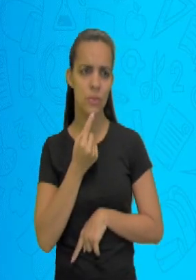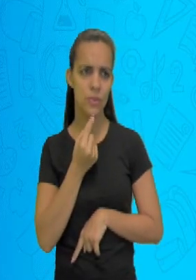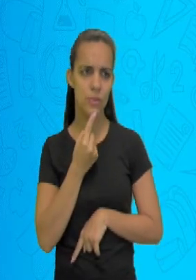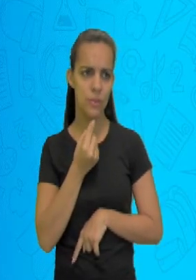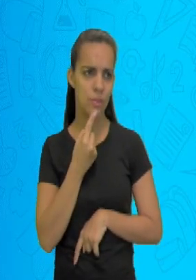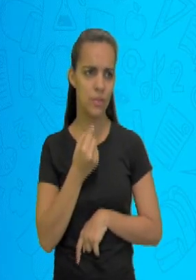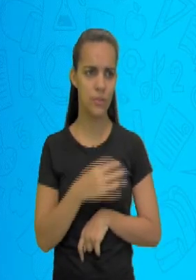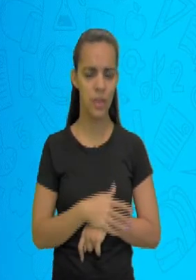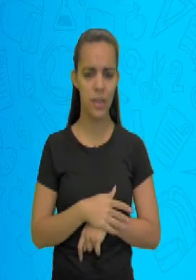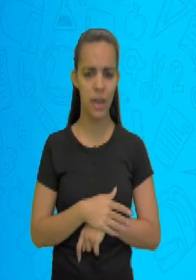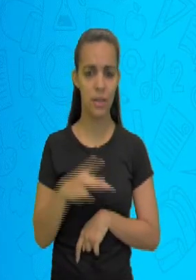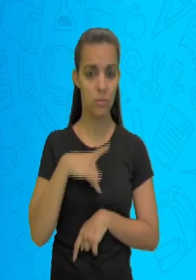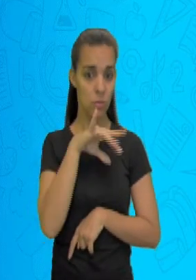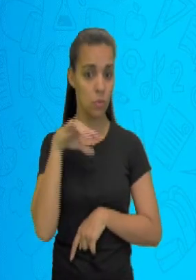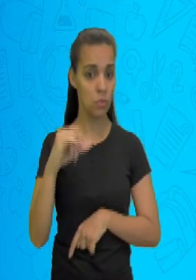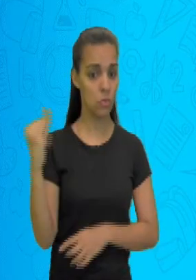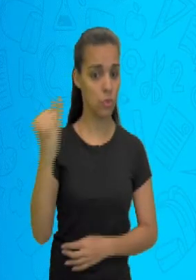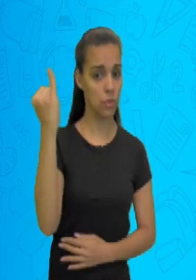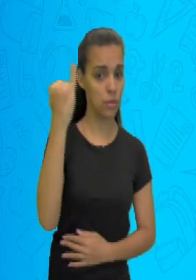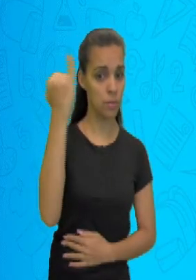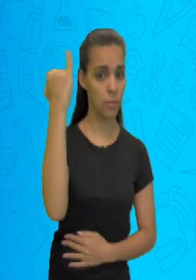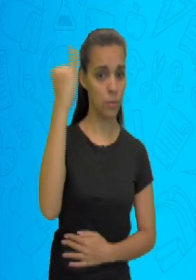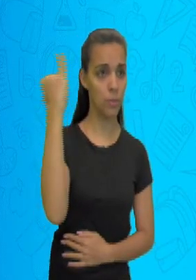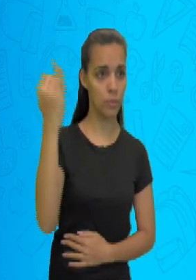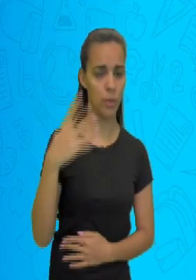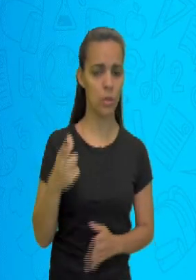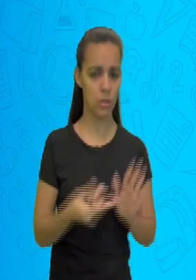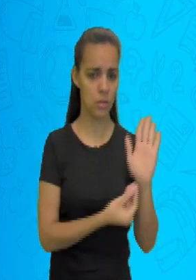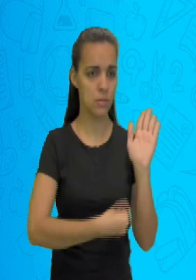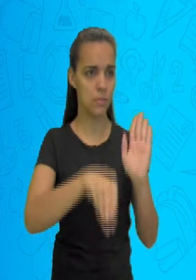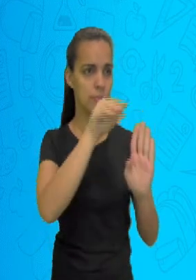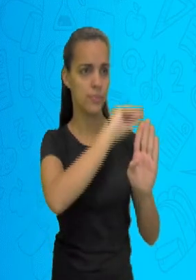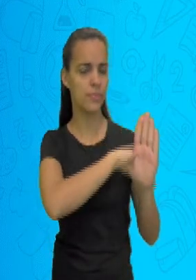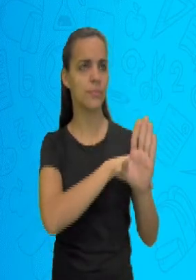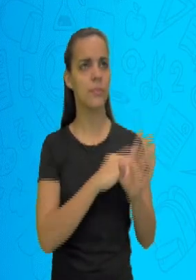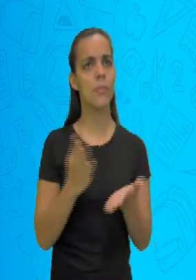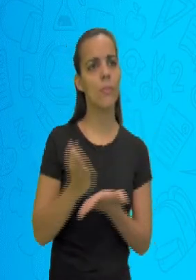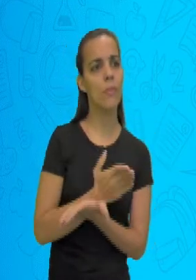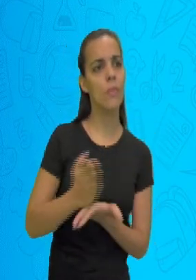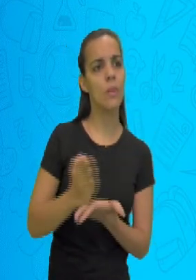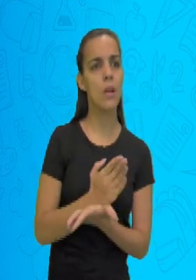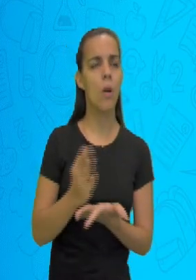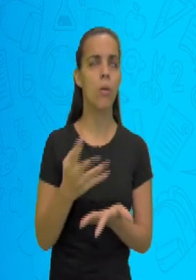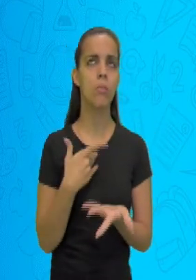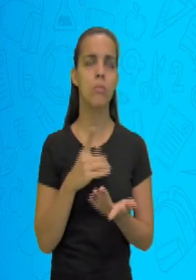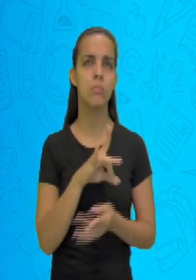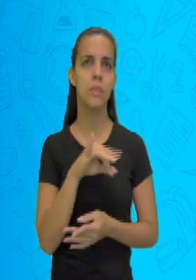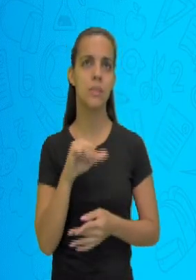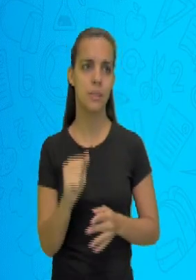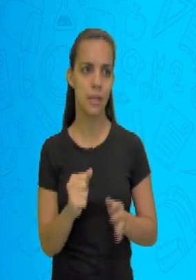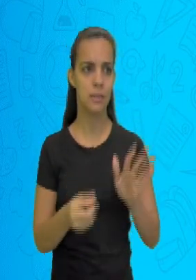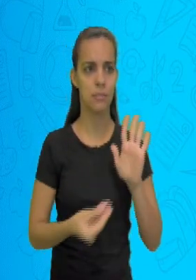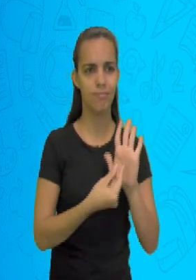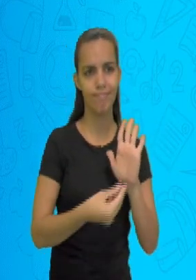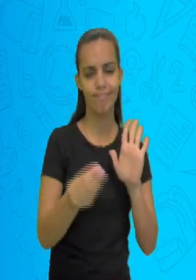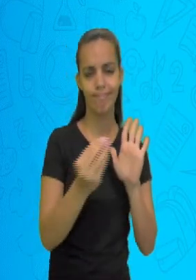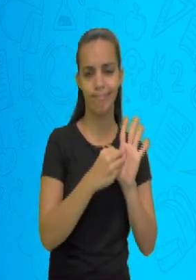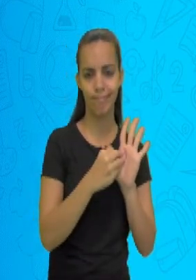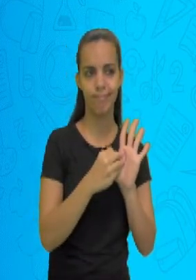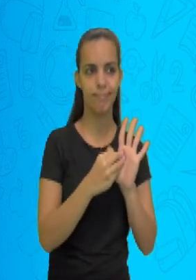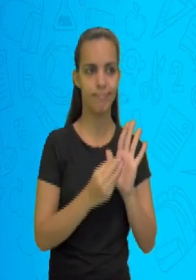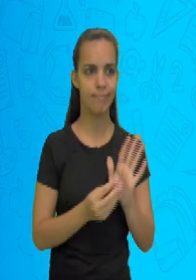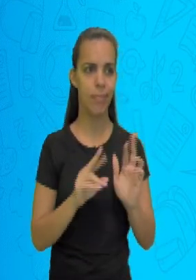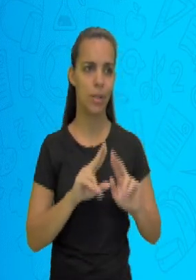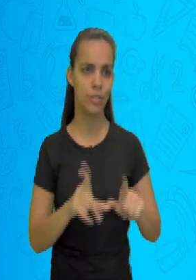datas importantes que estão marcadas lá no nosso calendário. Algumas datas são marcadas como feriados nacionais, a gente vai falar